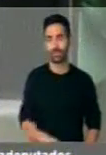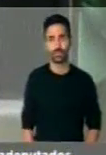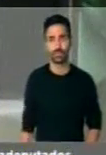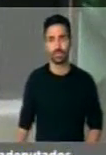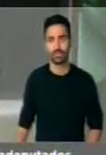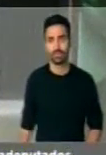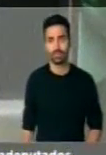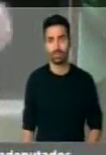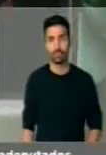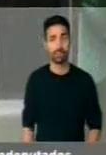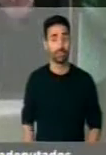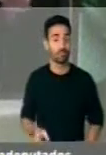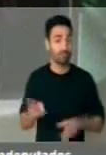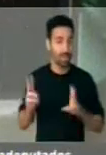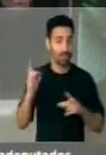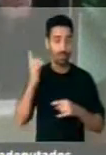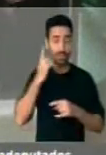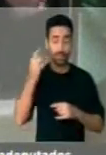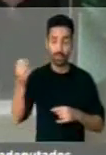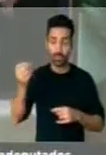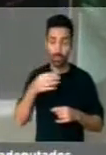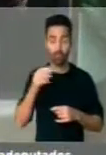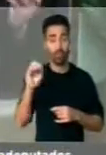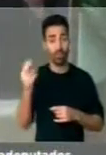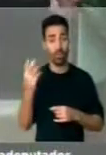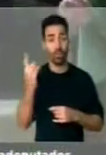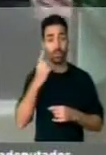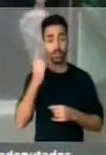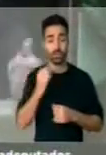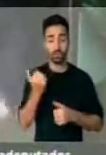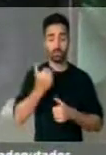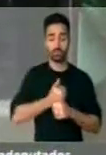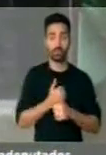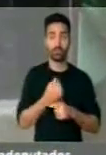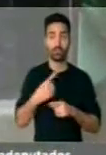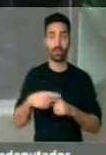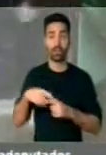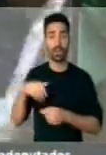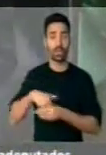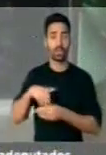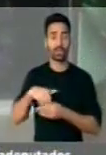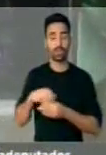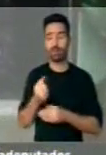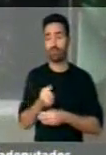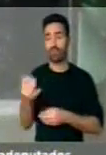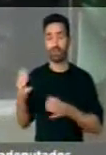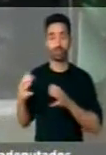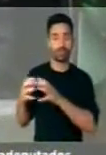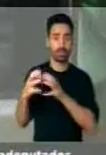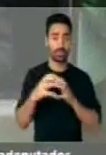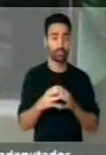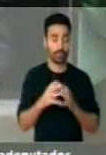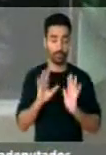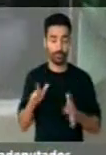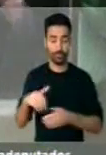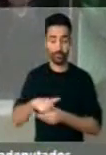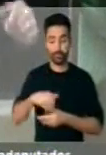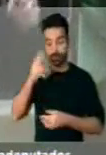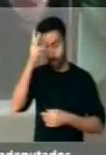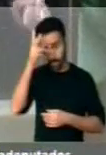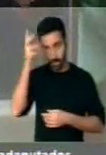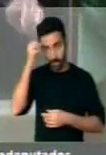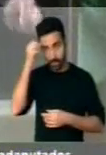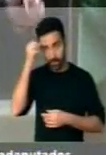mais novos e para aqueles que tomam posse, porque vieram com a eleição de vários colegas que foram eleitos prefeitos e